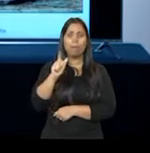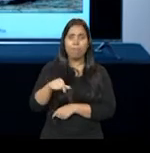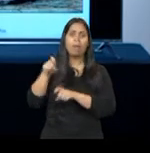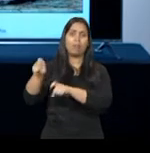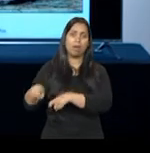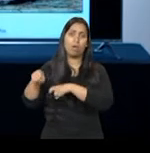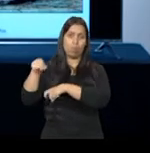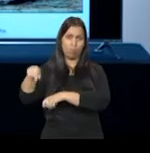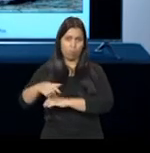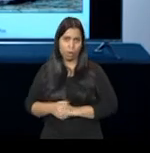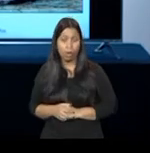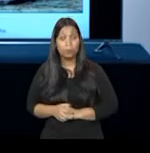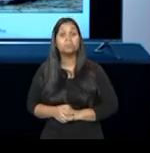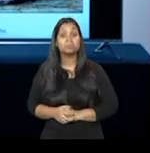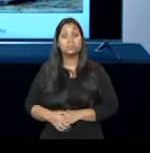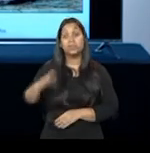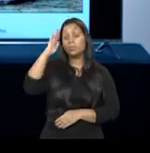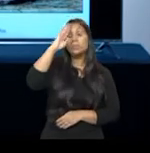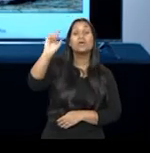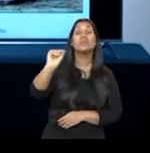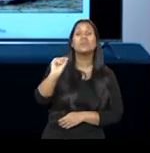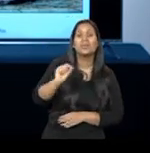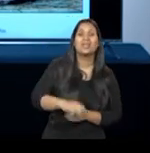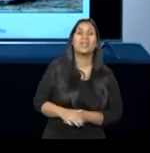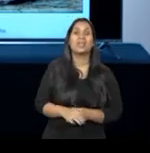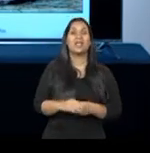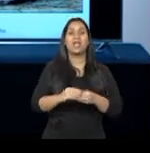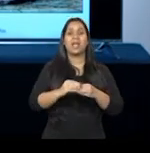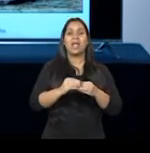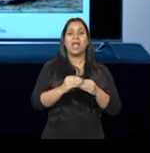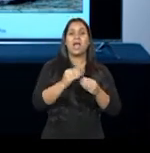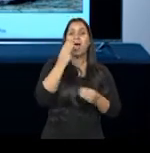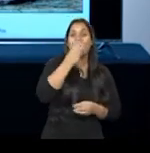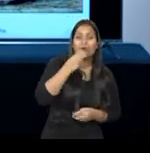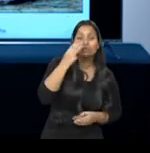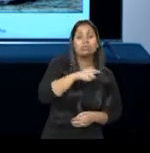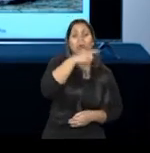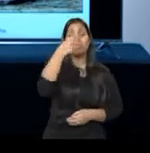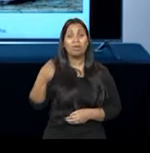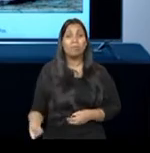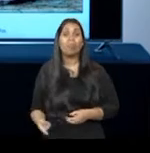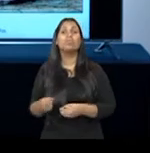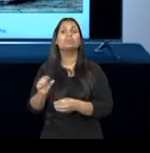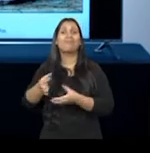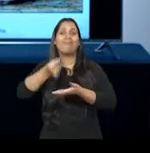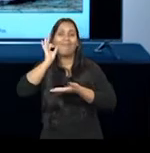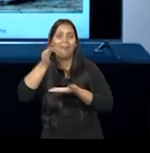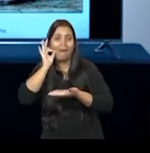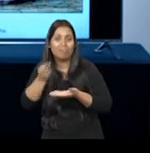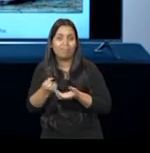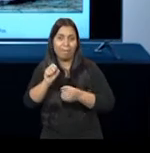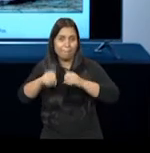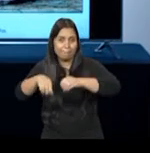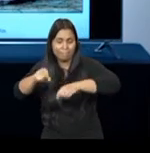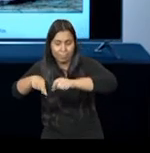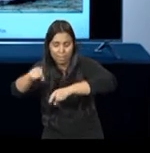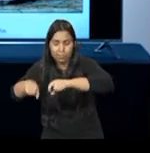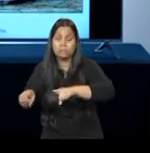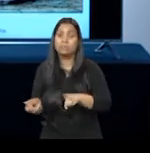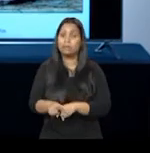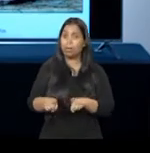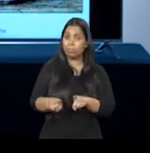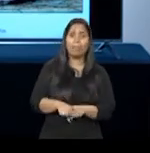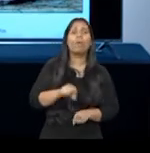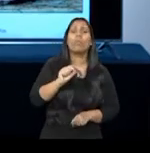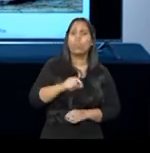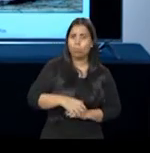na zona rural. Primeiro no engenho de açúcar, depois nas plantações do café. Além de agrária, era uma sociedade